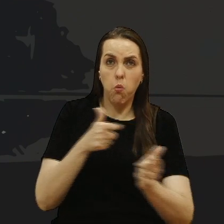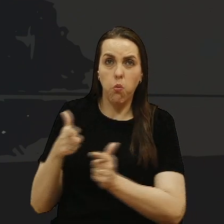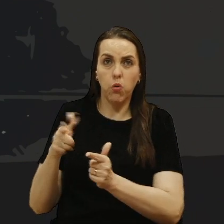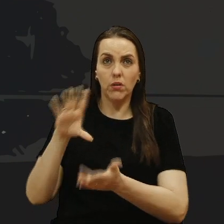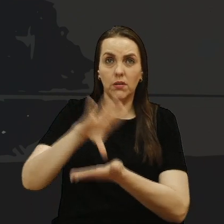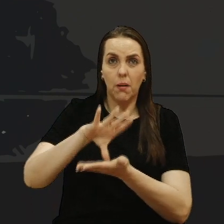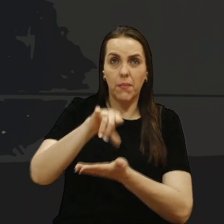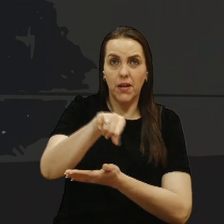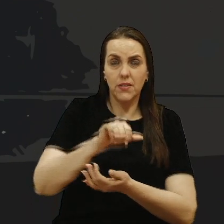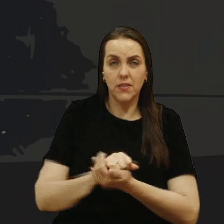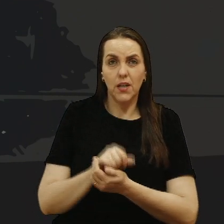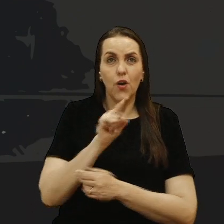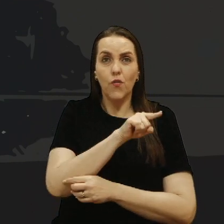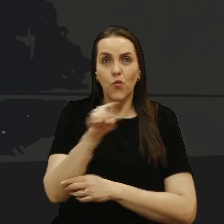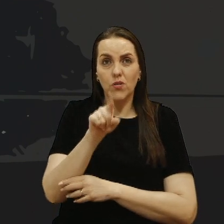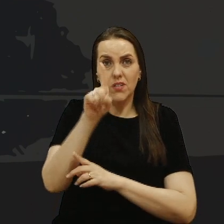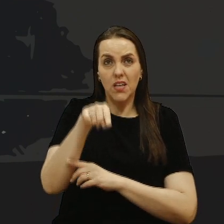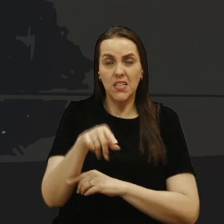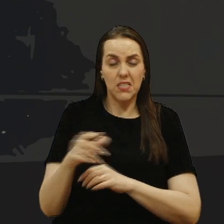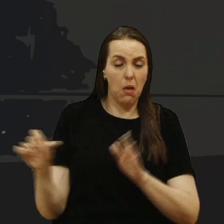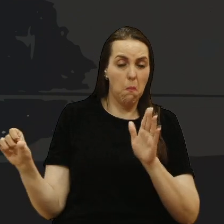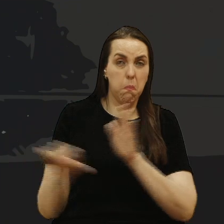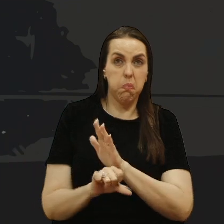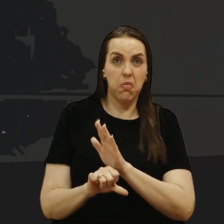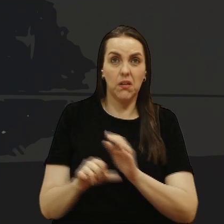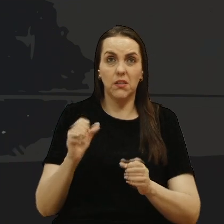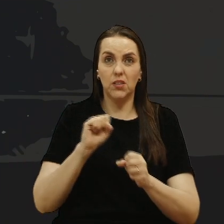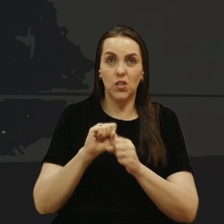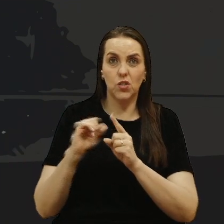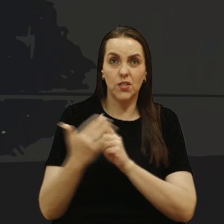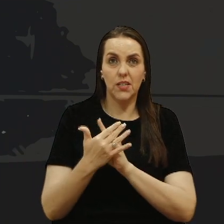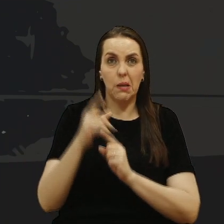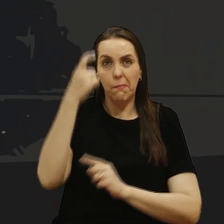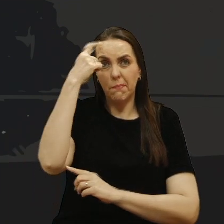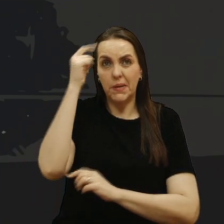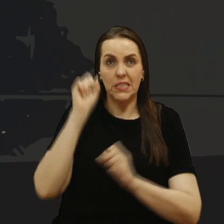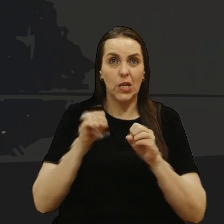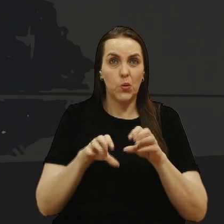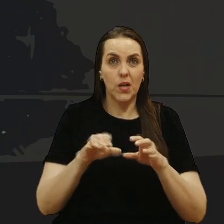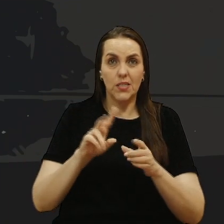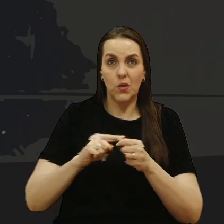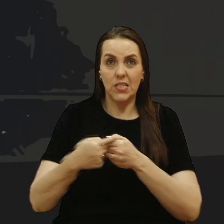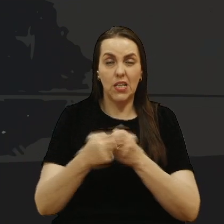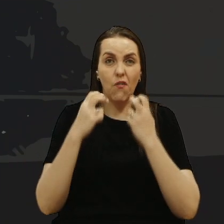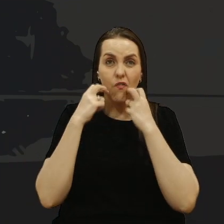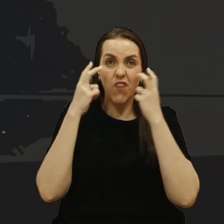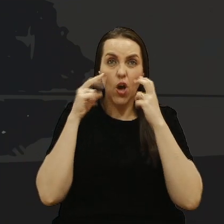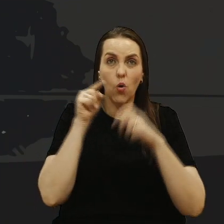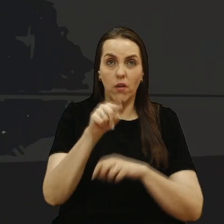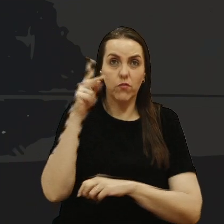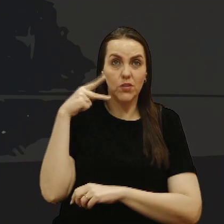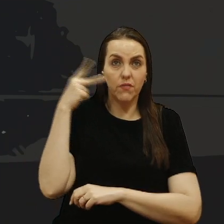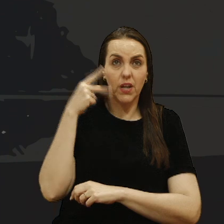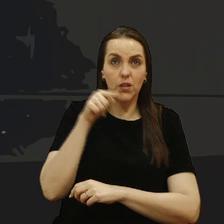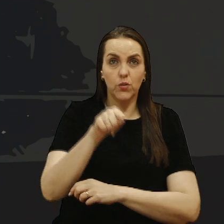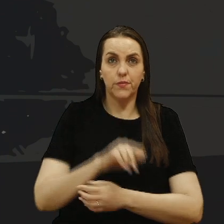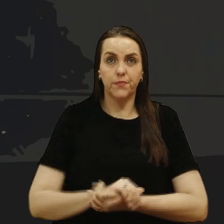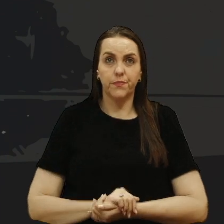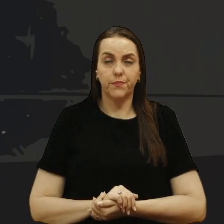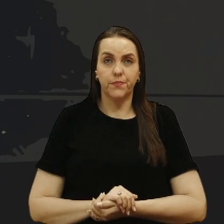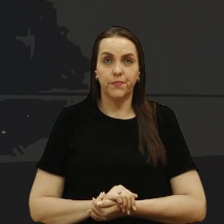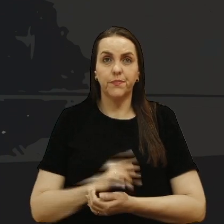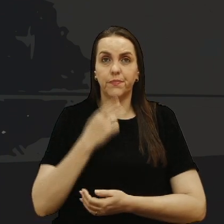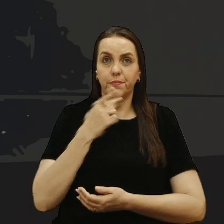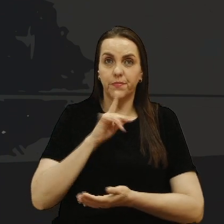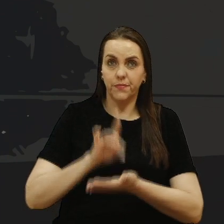pública. Vocês são a corja da sociedade. Não pensa na educação da tua cidade e vergonha de ter um vereador como você. Afirmo com